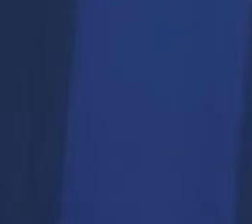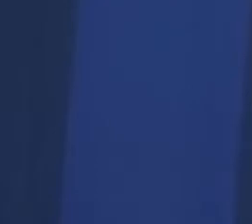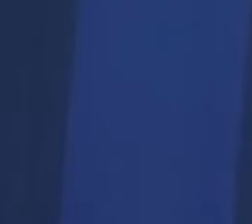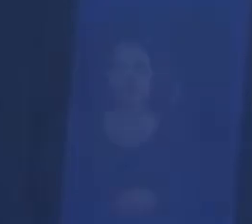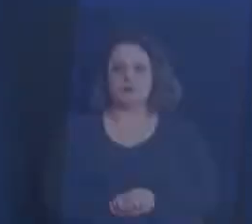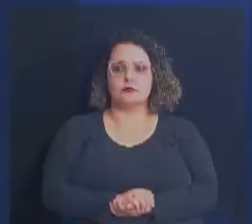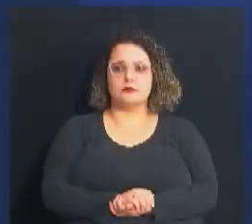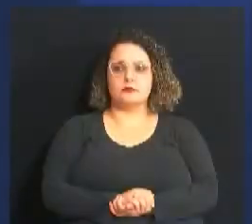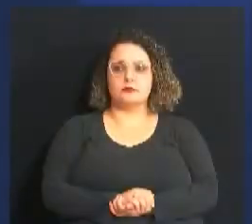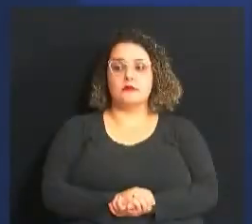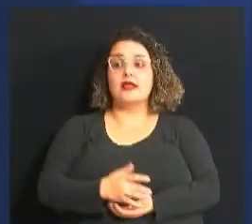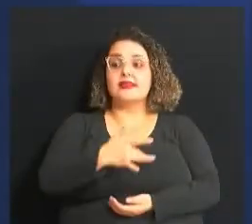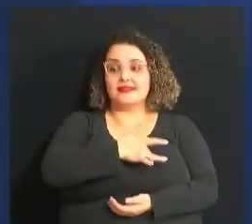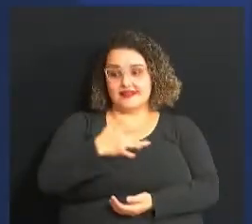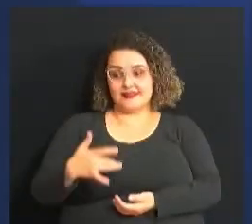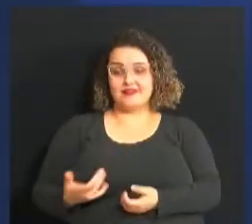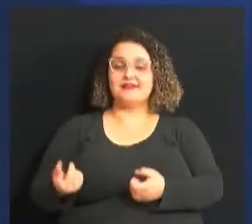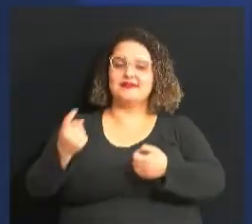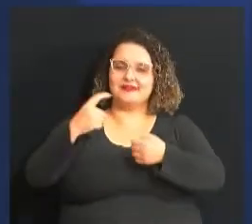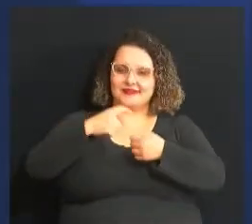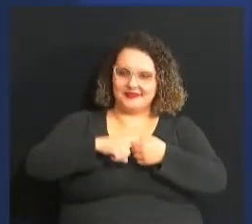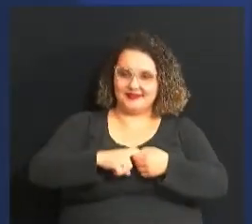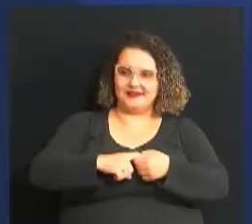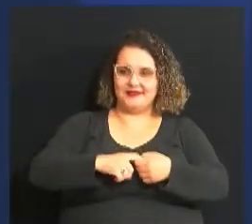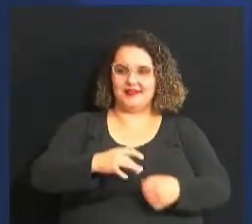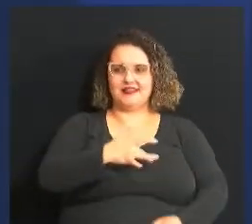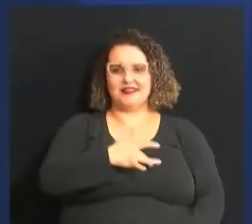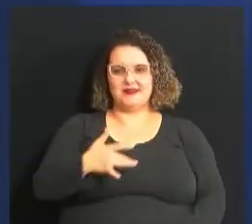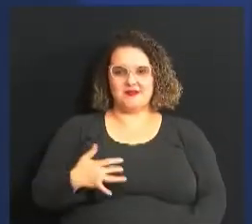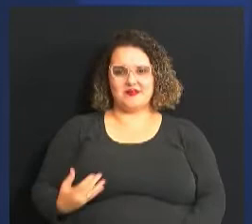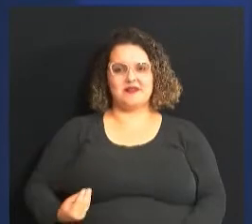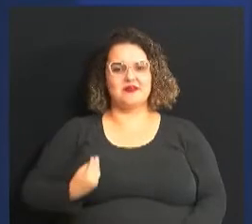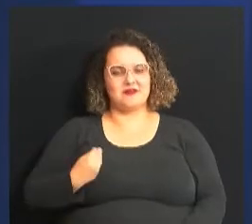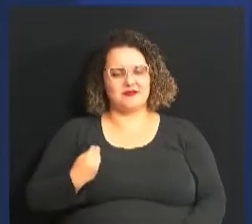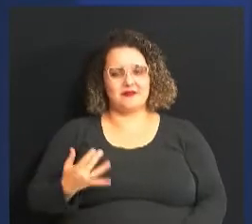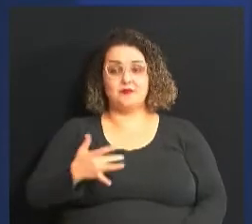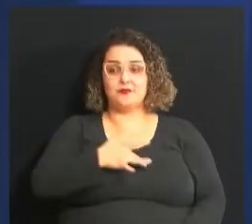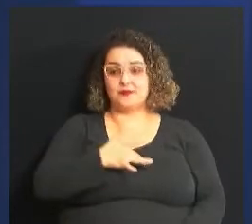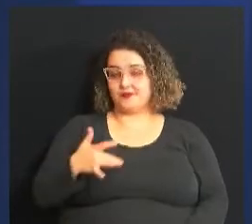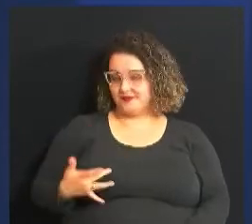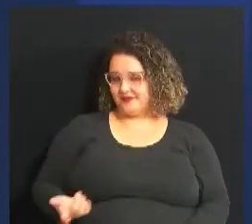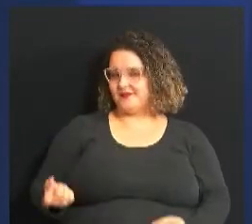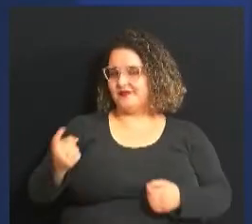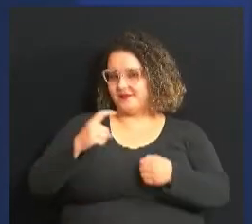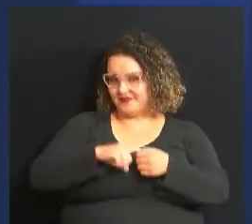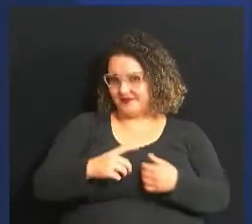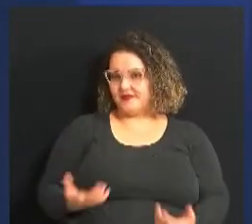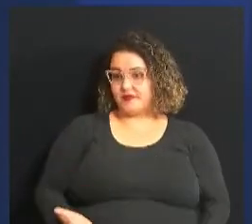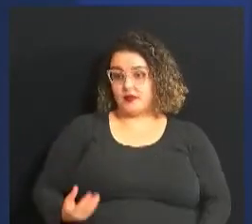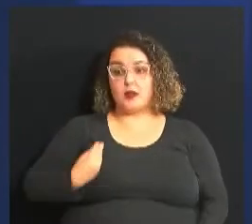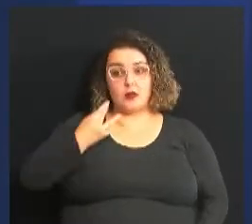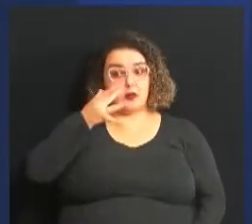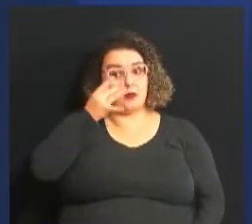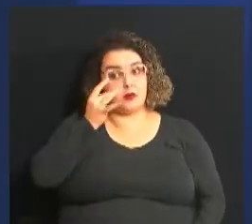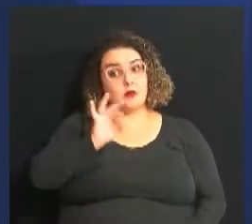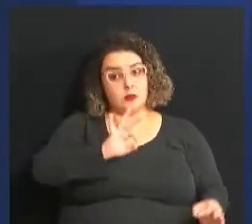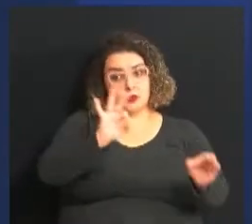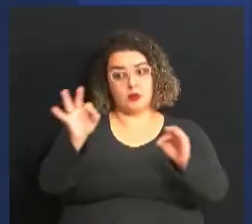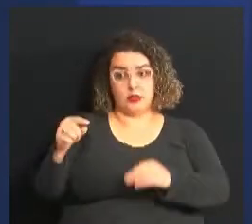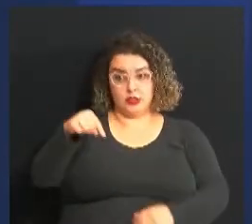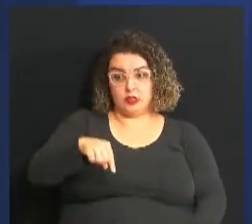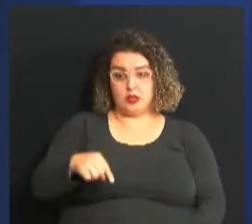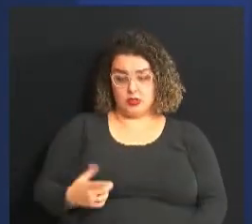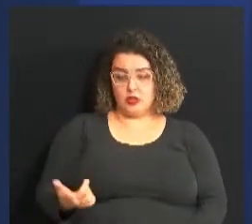Saúde e Vida de volta aqui pela tela da TV Câmara Campinas, a gente está ao vivo, lembrando que você pode acompanhar, claro, aqui por meio da